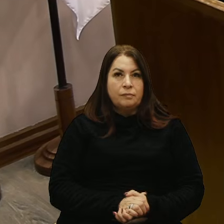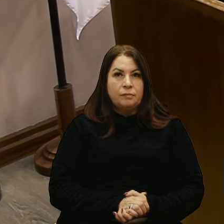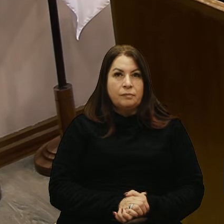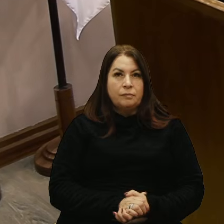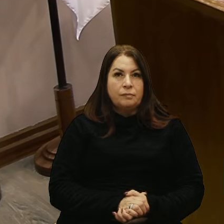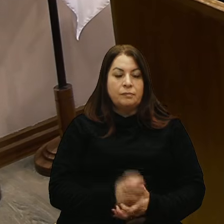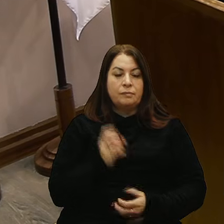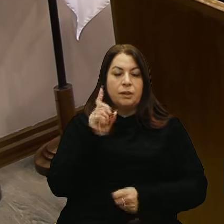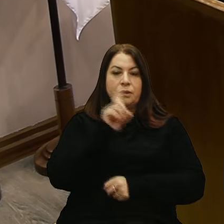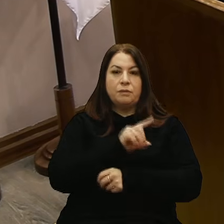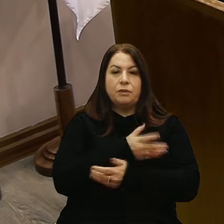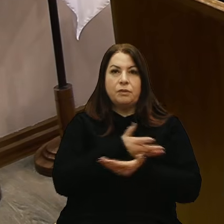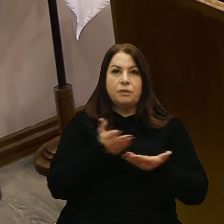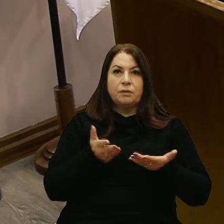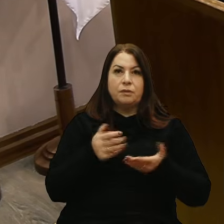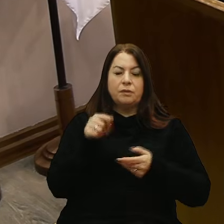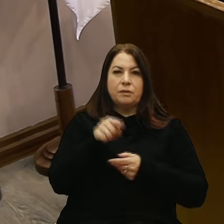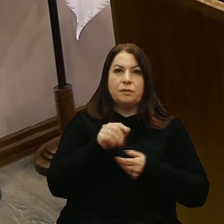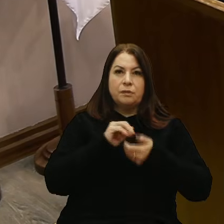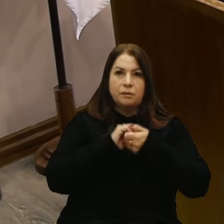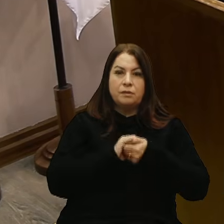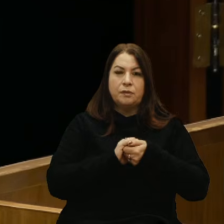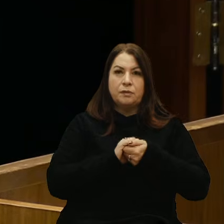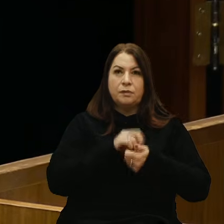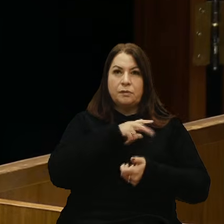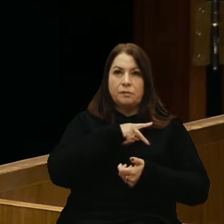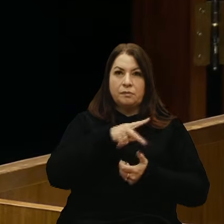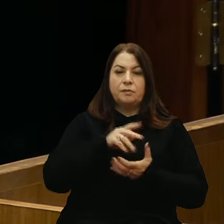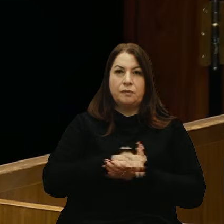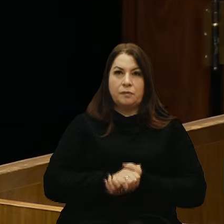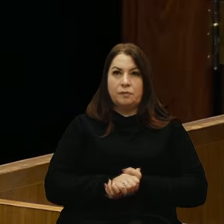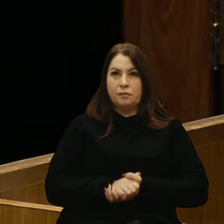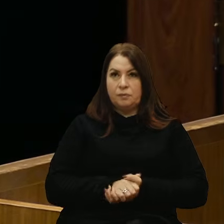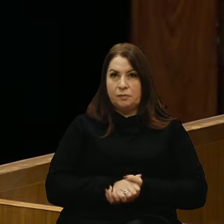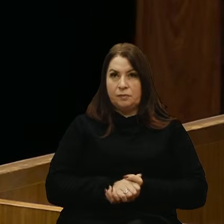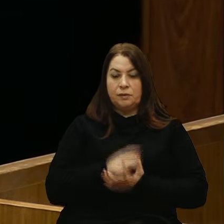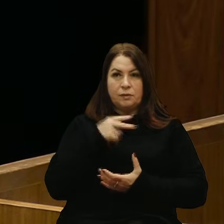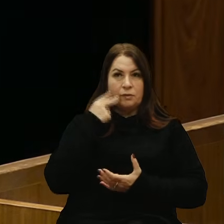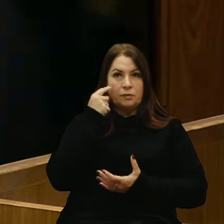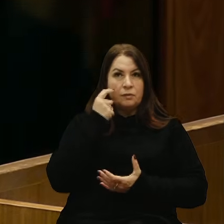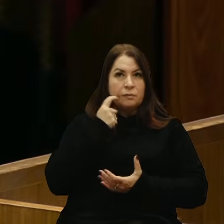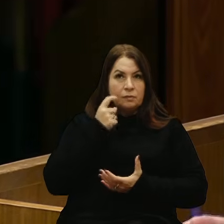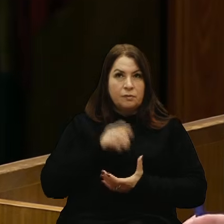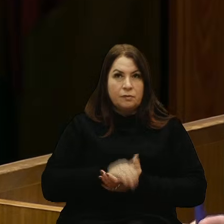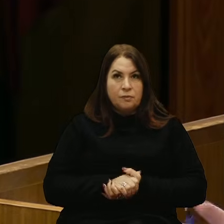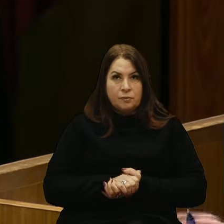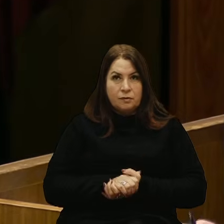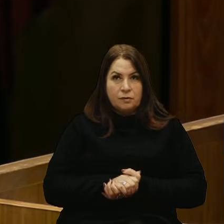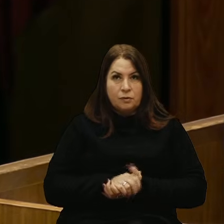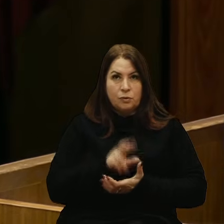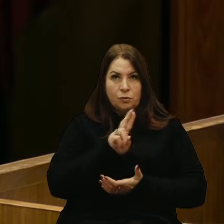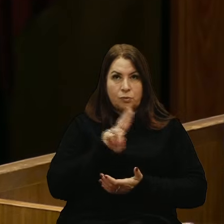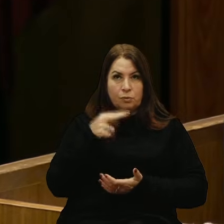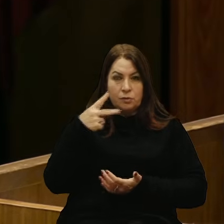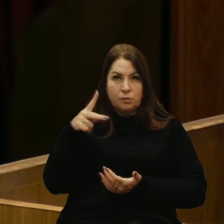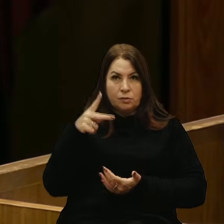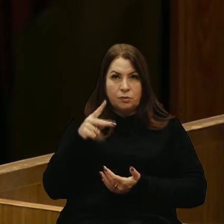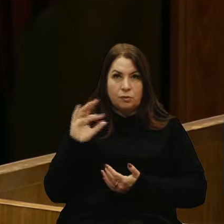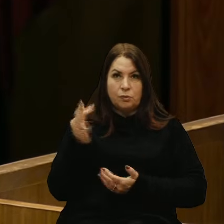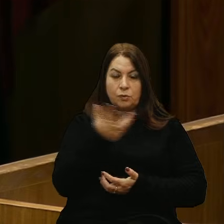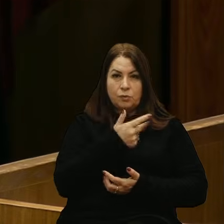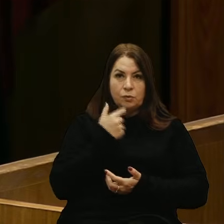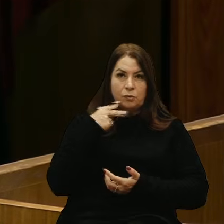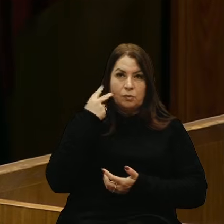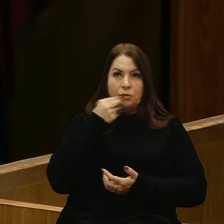Pessoal, um bom dia. Quero cumprimentar aqui o presidente, o Wagner Petrini, e em nome dele a todos